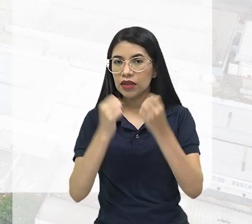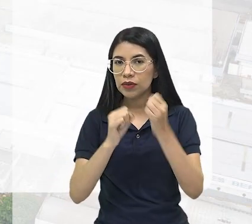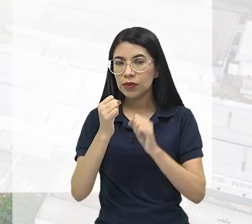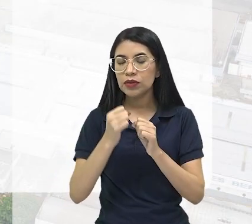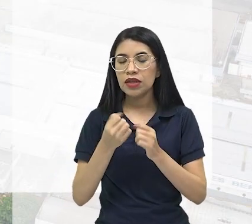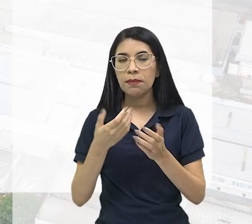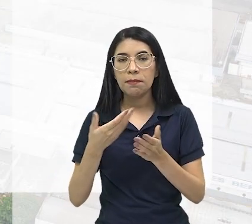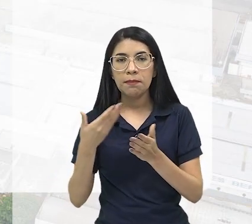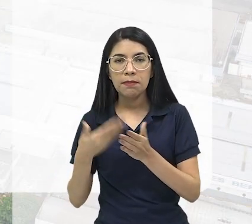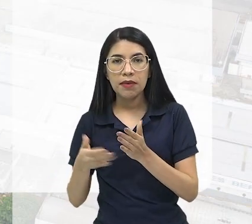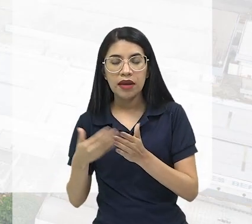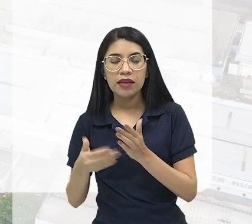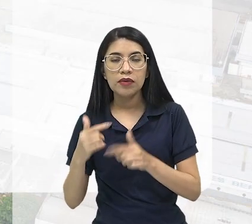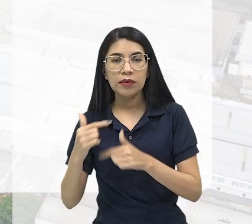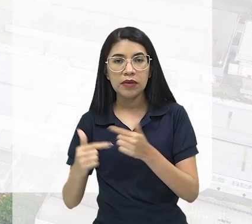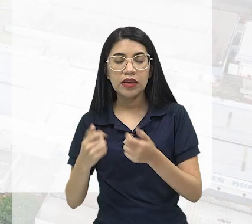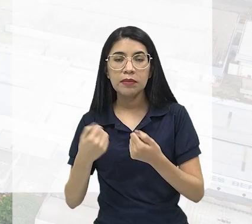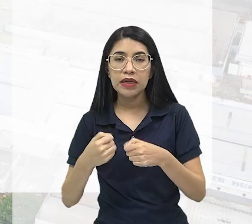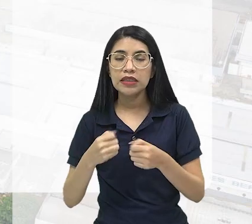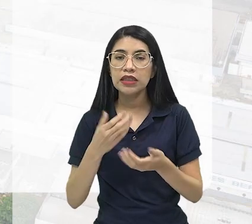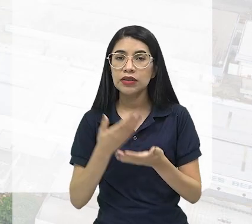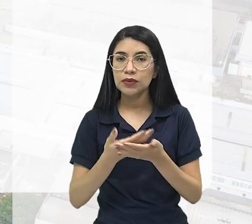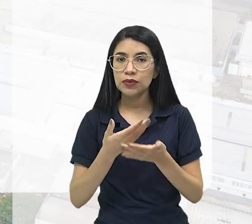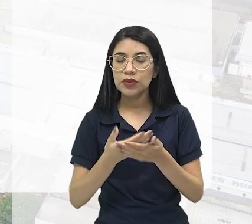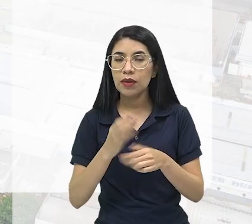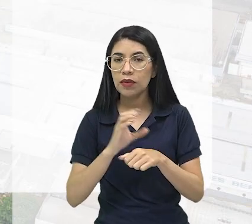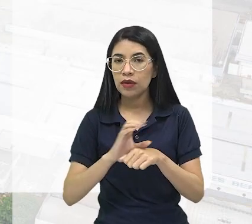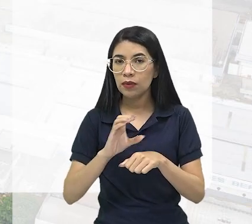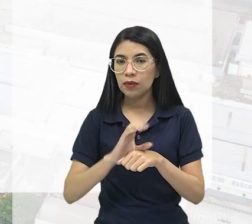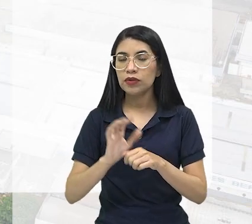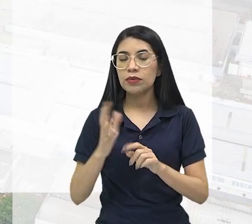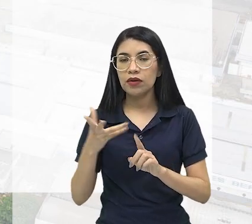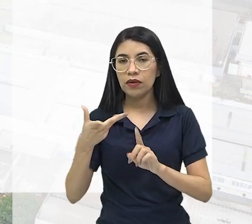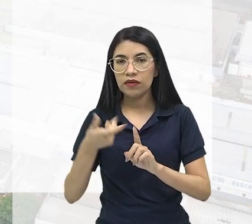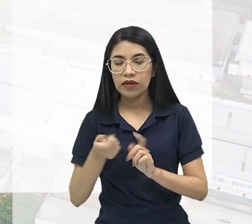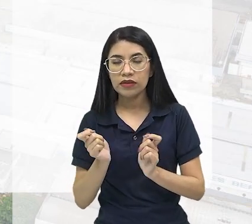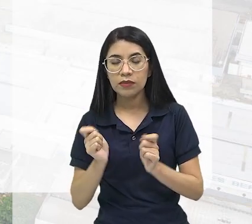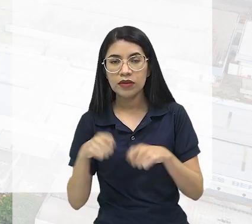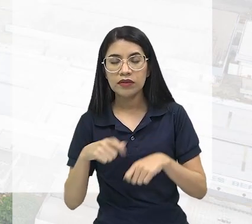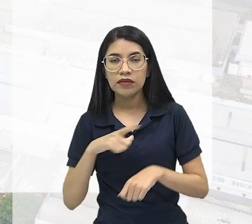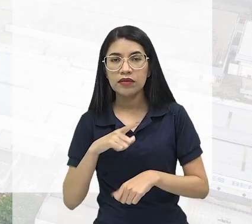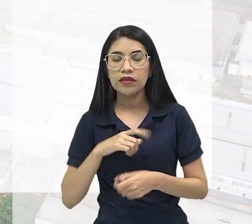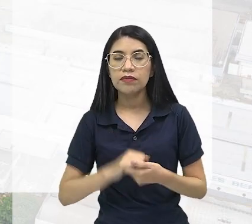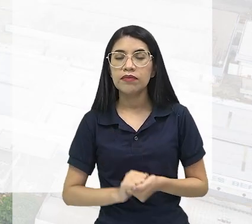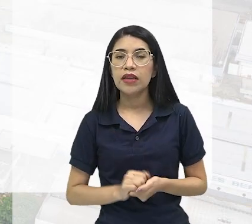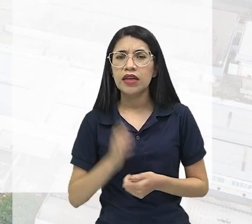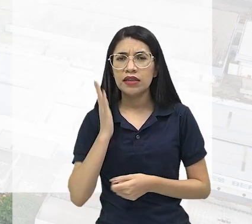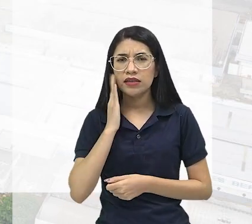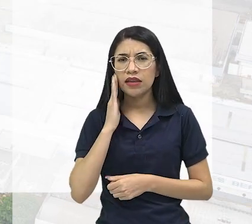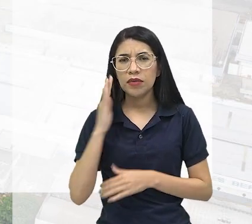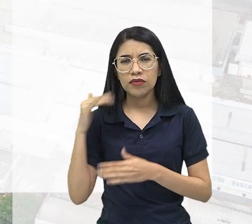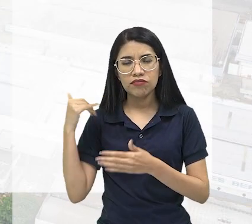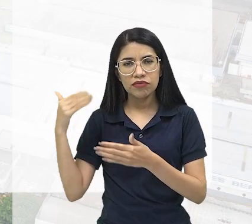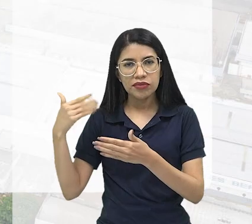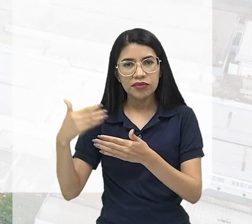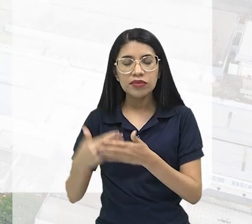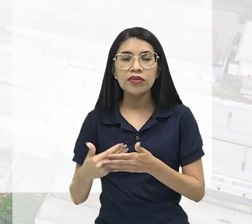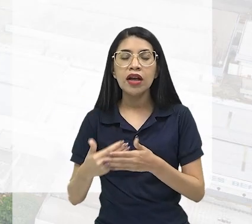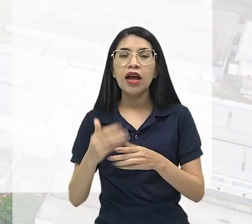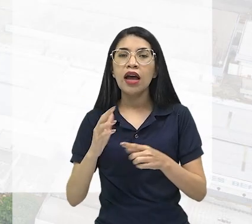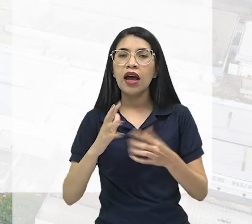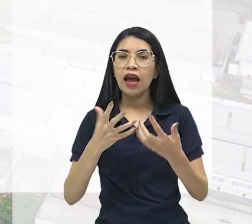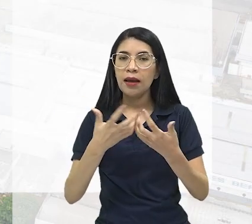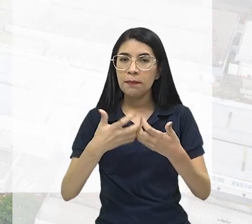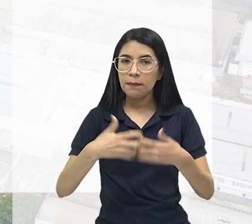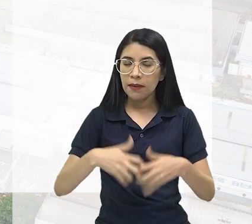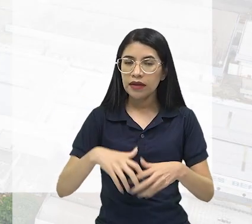empregos e à necessidade de requalificação profissional, porque, como nós já sabemos, na medida que o tempo passa, as máquinas se